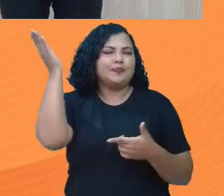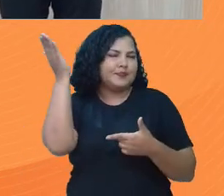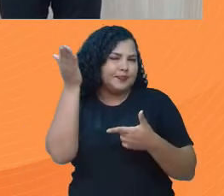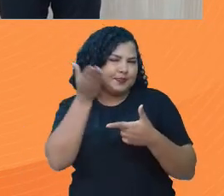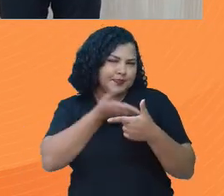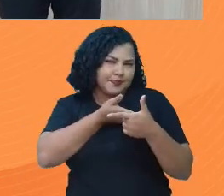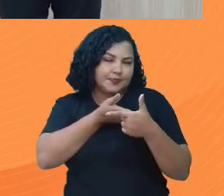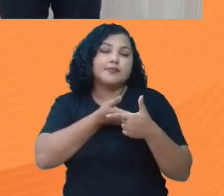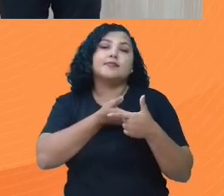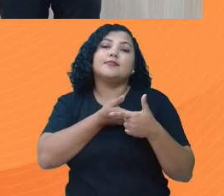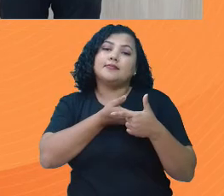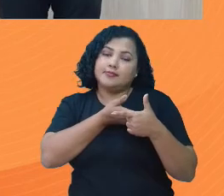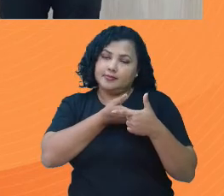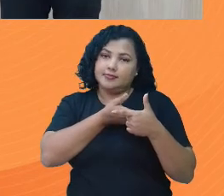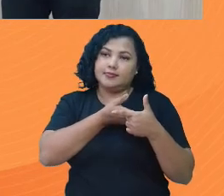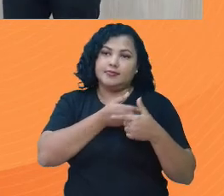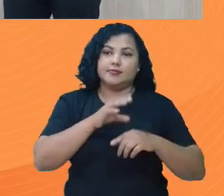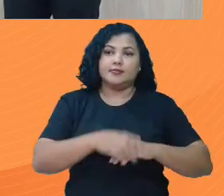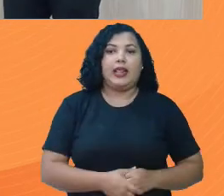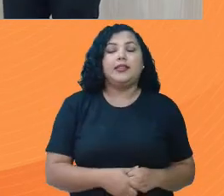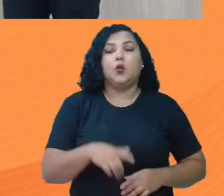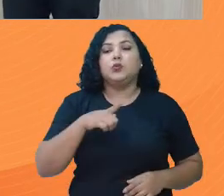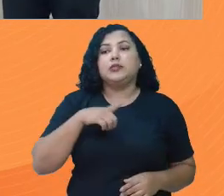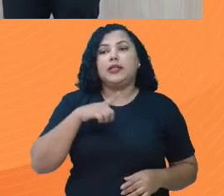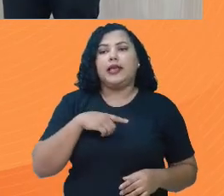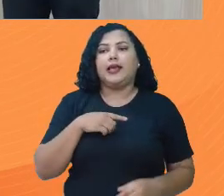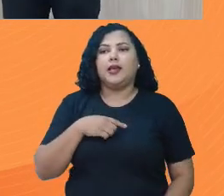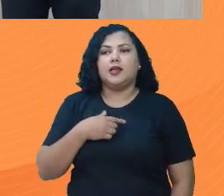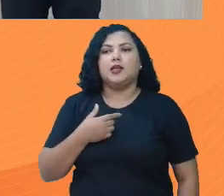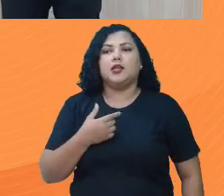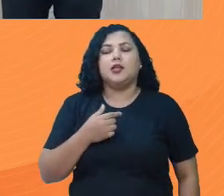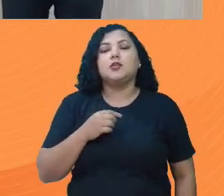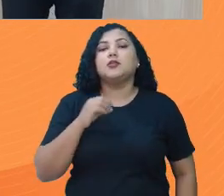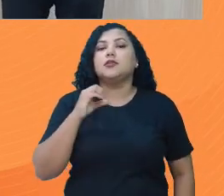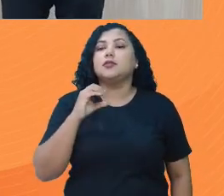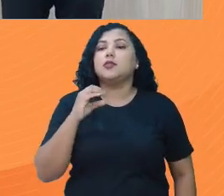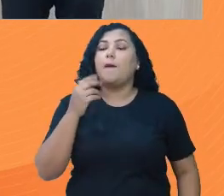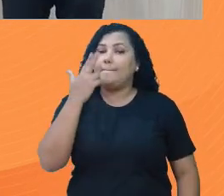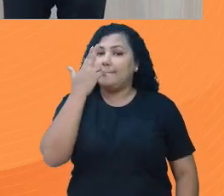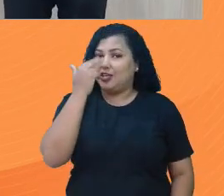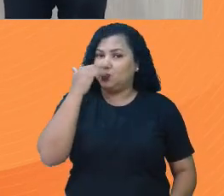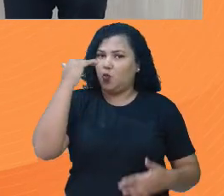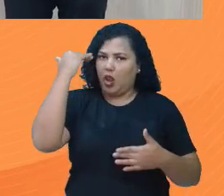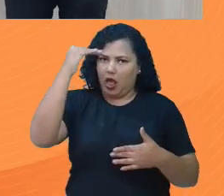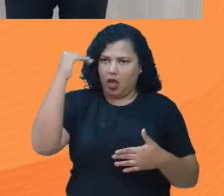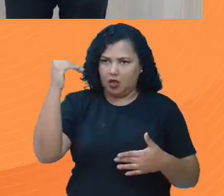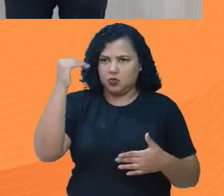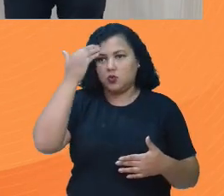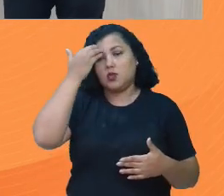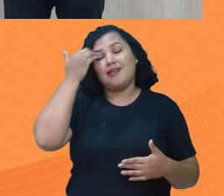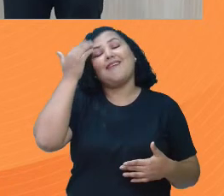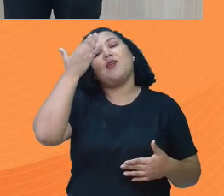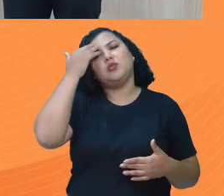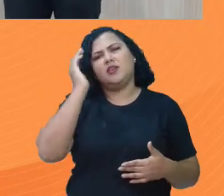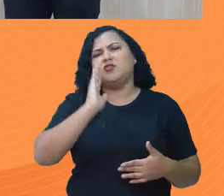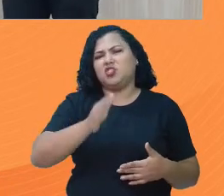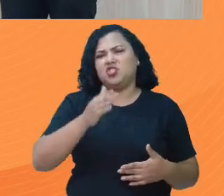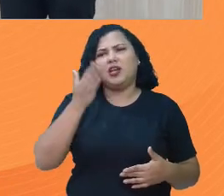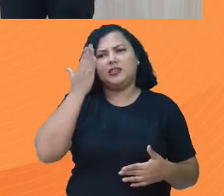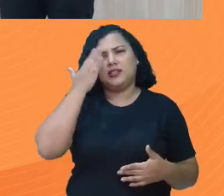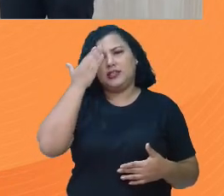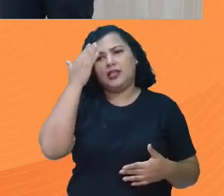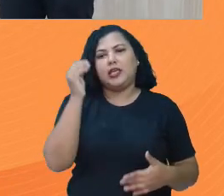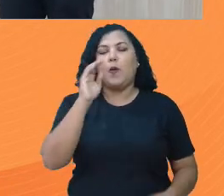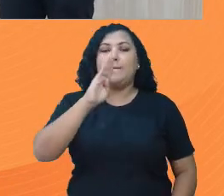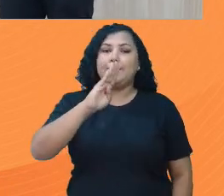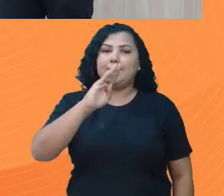retinha transversal, certo? Eu tenho aí, ó, os ângulos colaterais, tem que estar do mesmo lado. Eu sei que você já entendeu que o